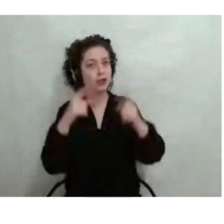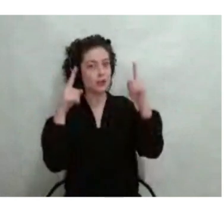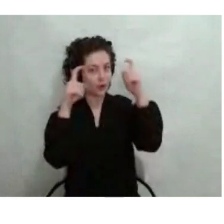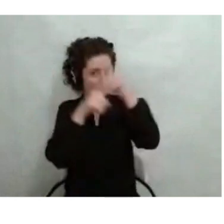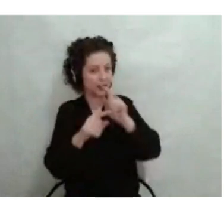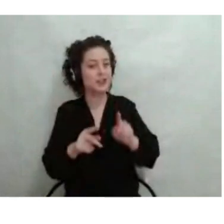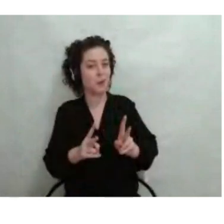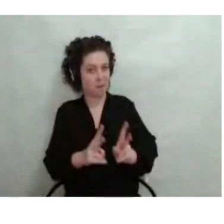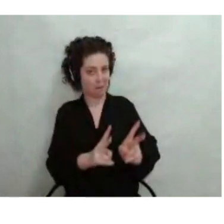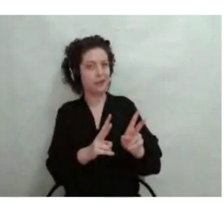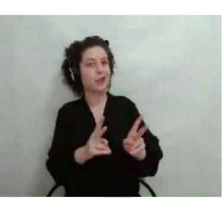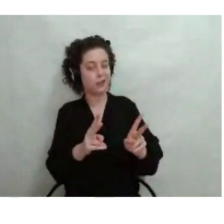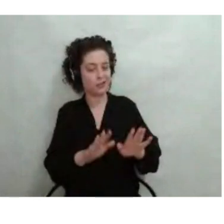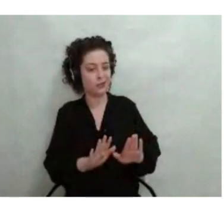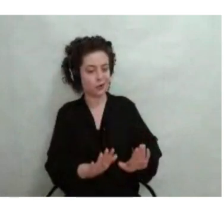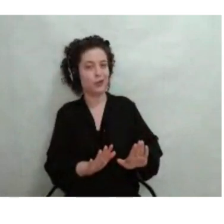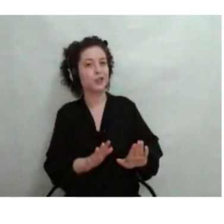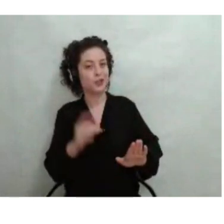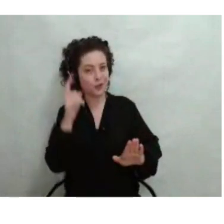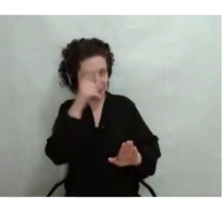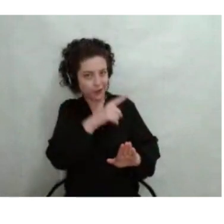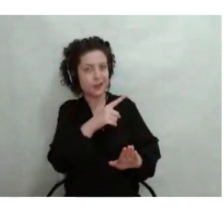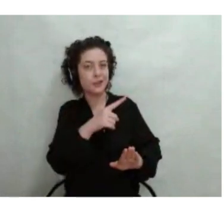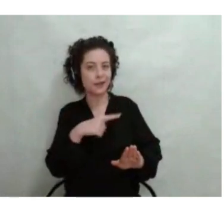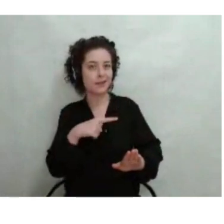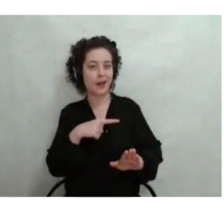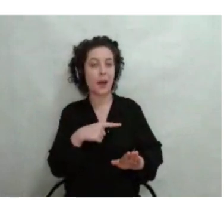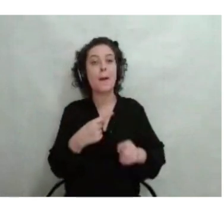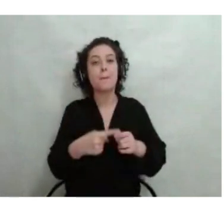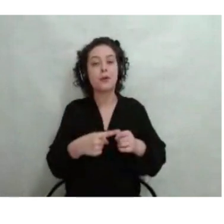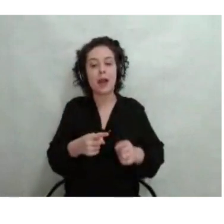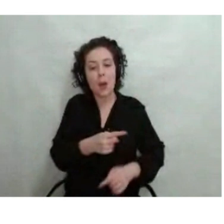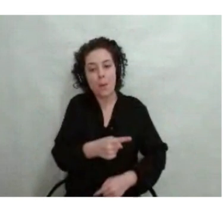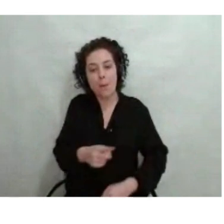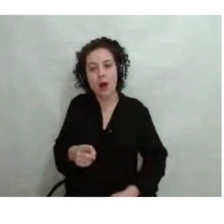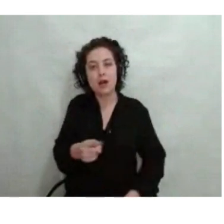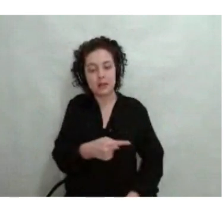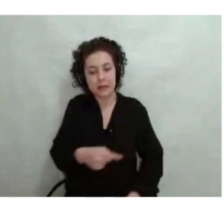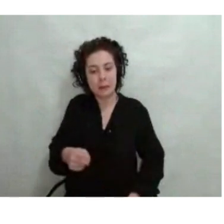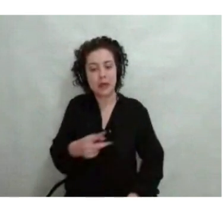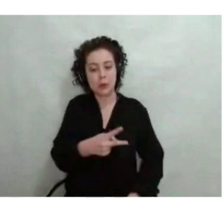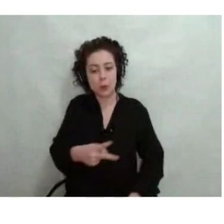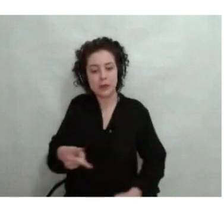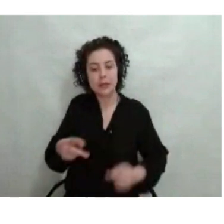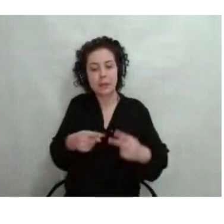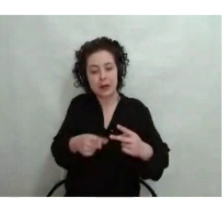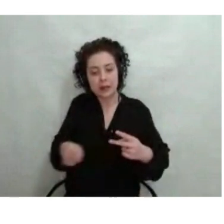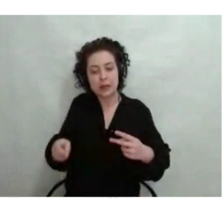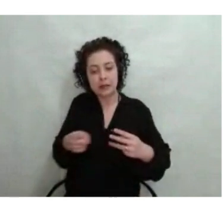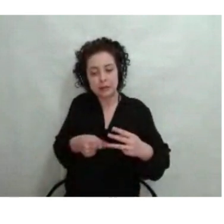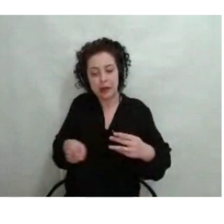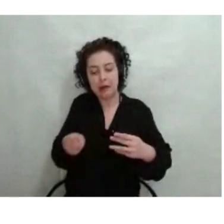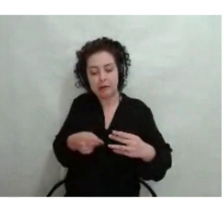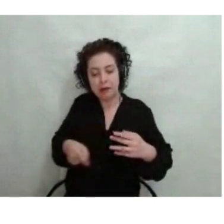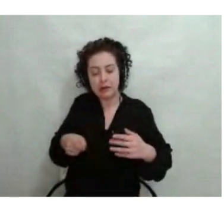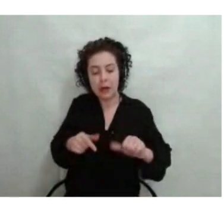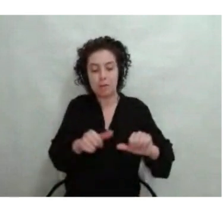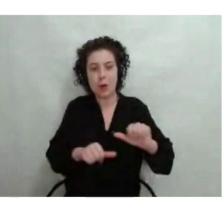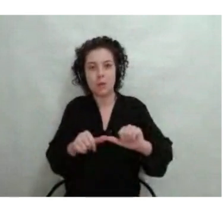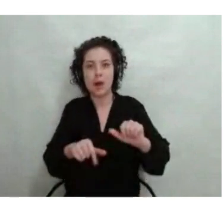porque, ao decorrer das semanas, a epidemiologia ia mudando e a gente precisou acrescentar